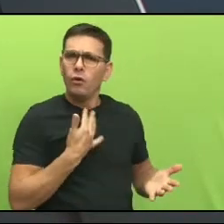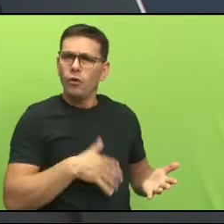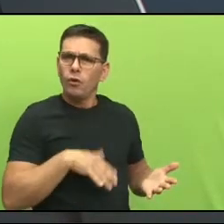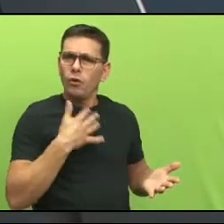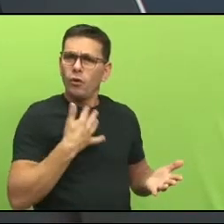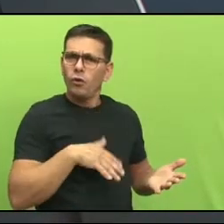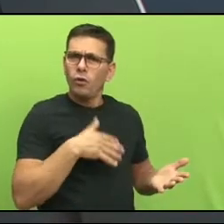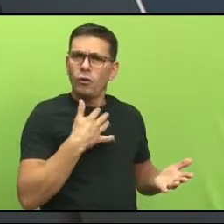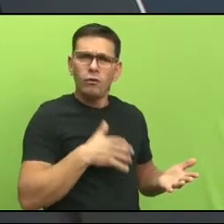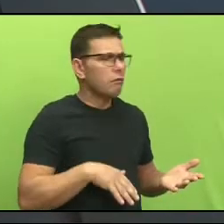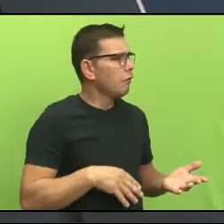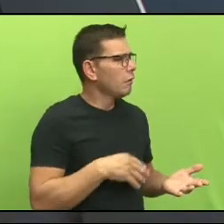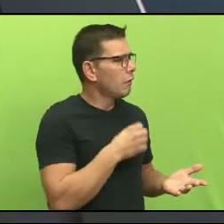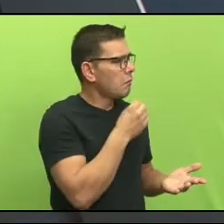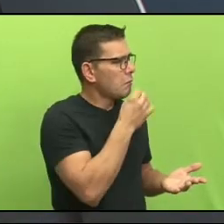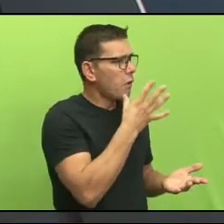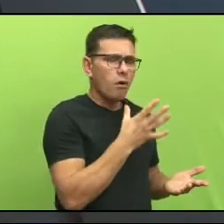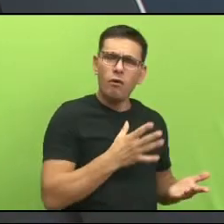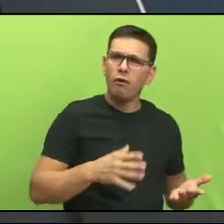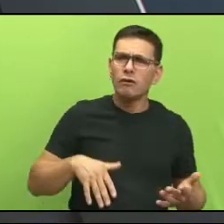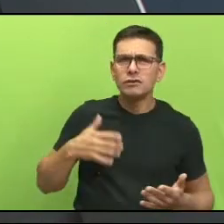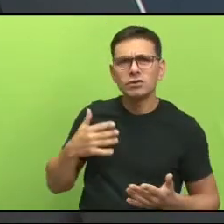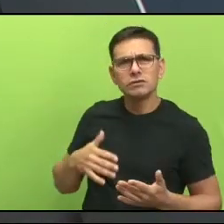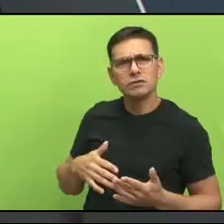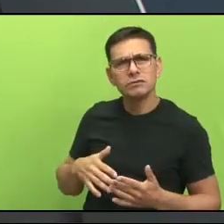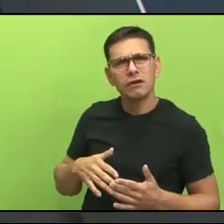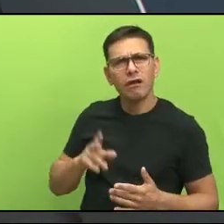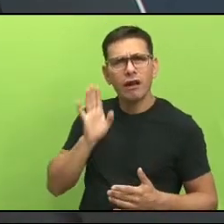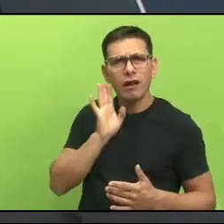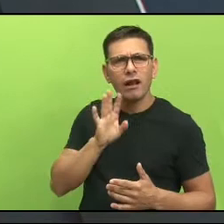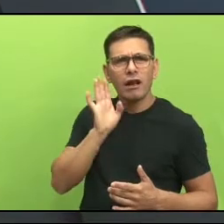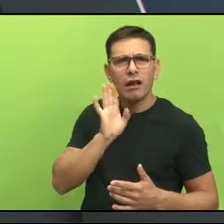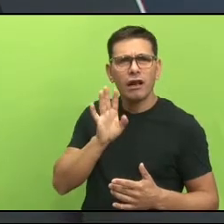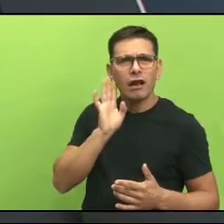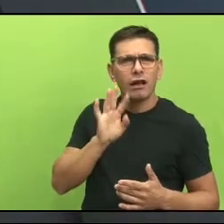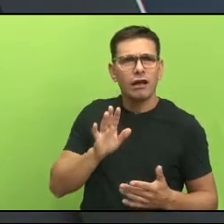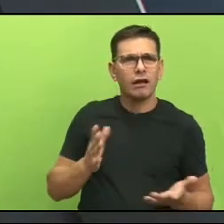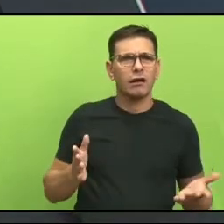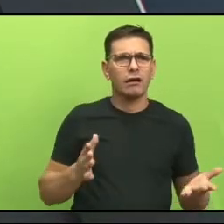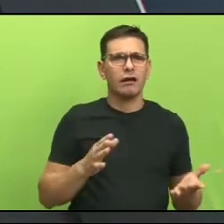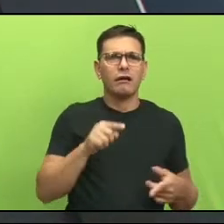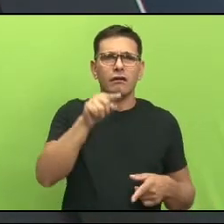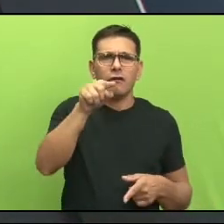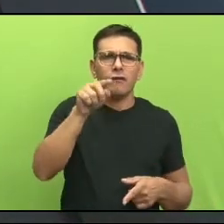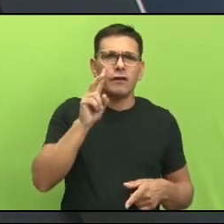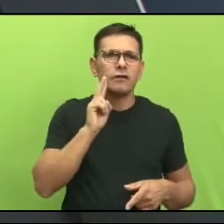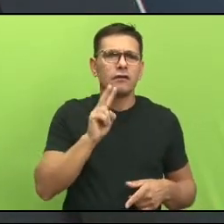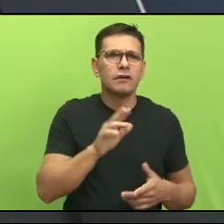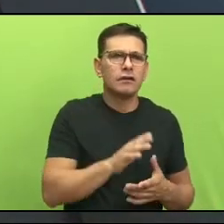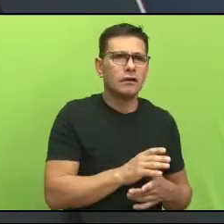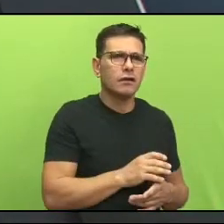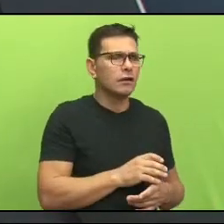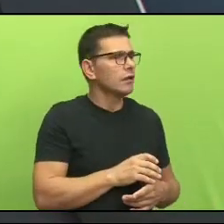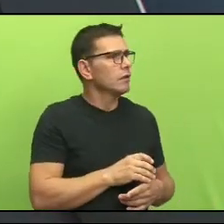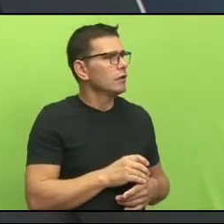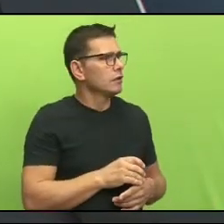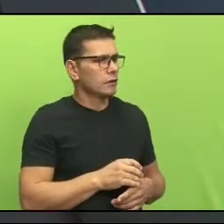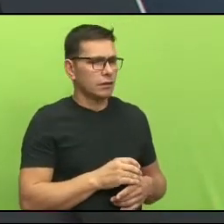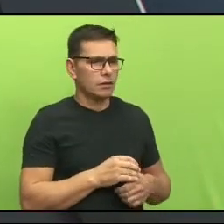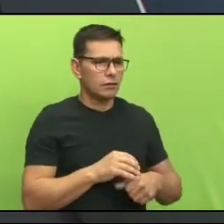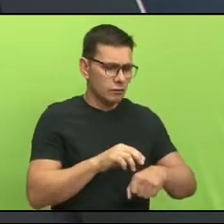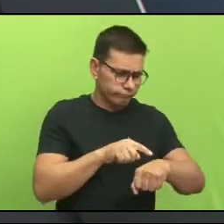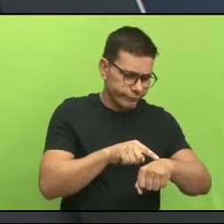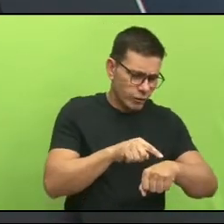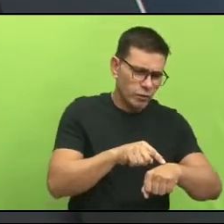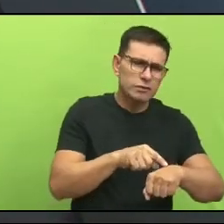maravilha. Exatamente. Então dá para realizar aí essa Dá. superação com muitas pessoas. O nosso tempo está curtinho, eu